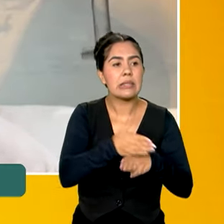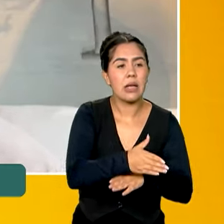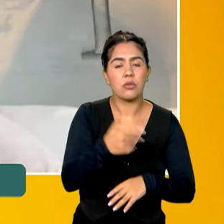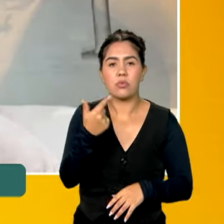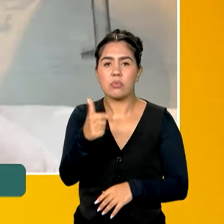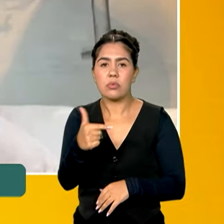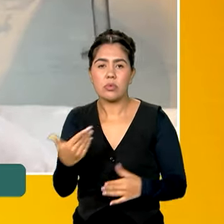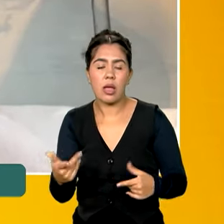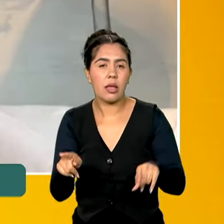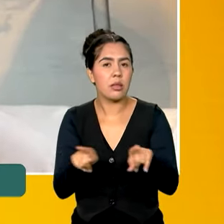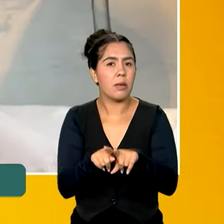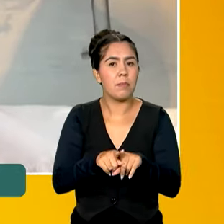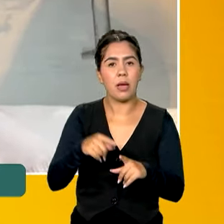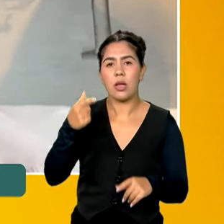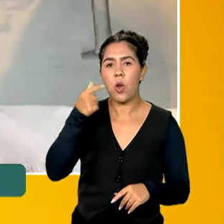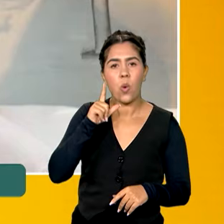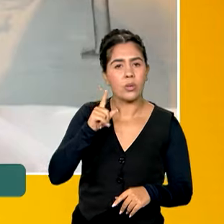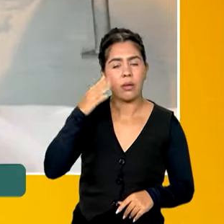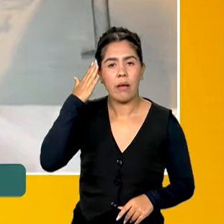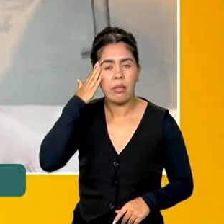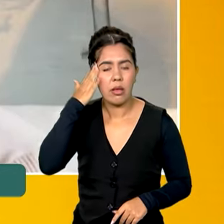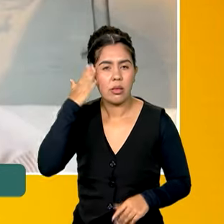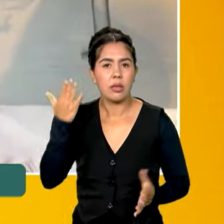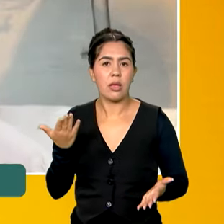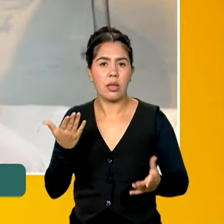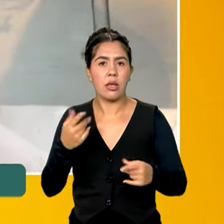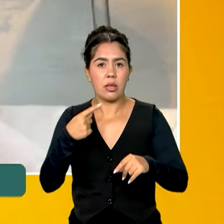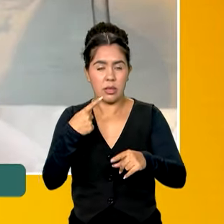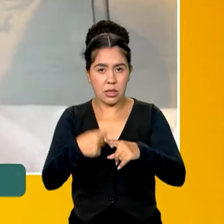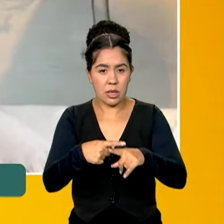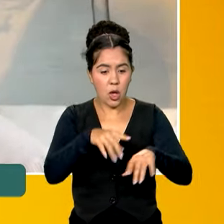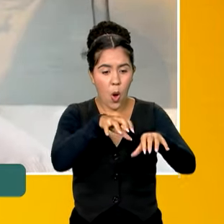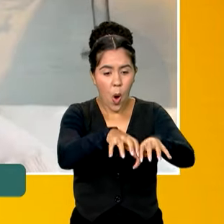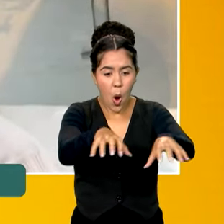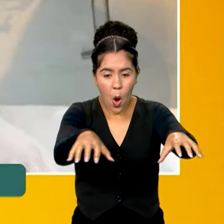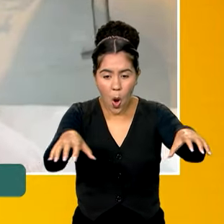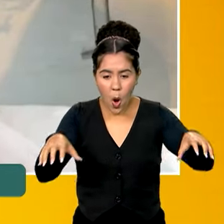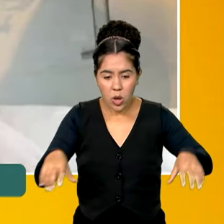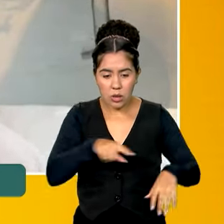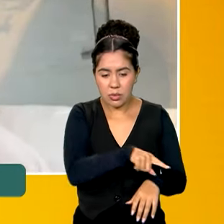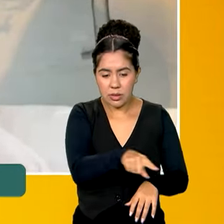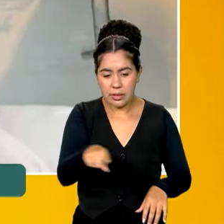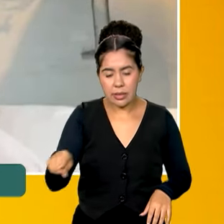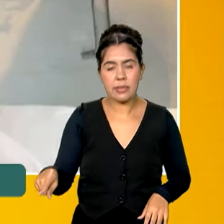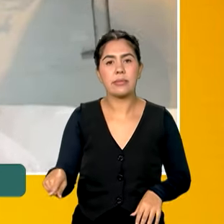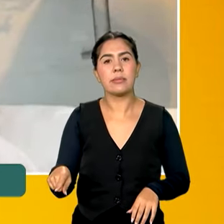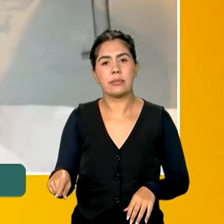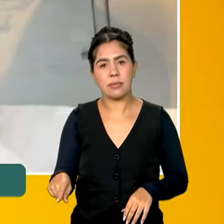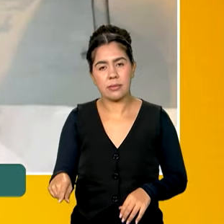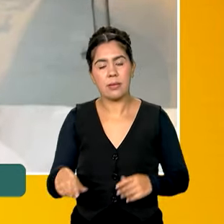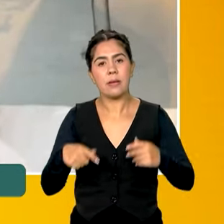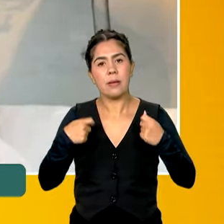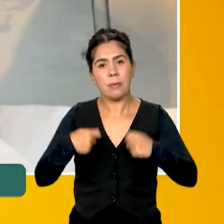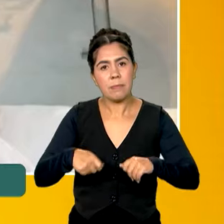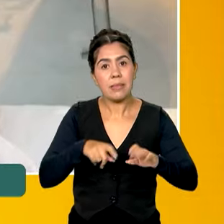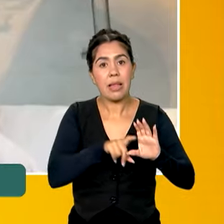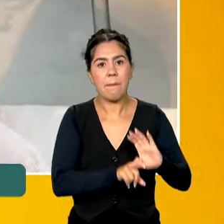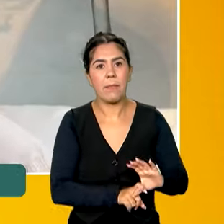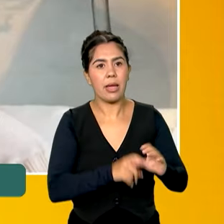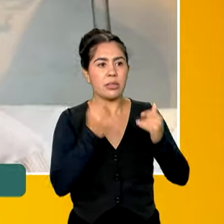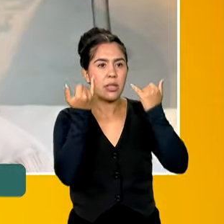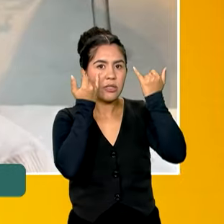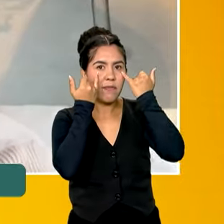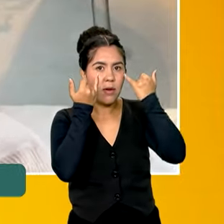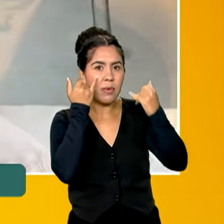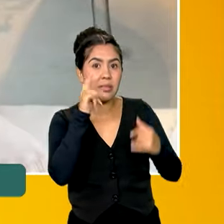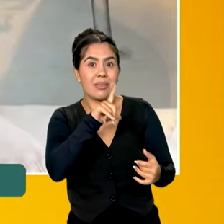que, inclusive, as ações dos órgãos dependem de que a recuperação das informações que estão ali registradas.